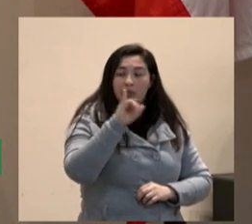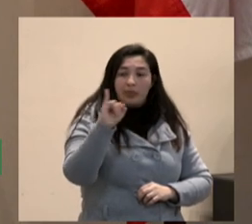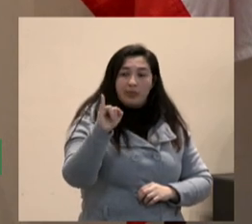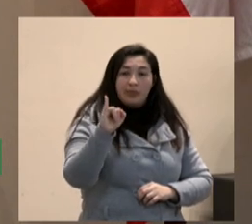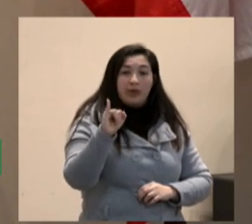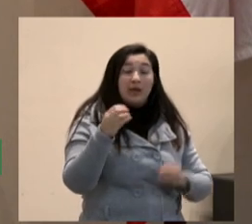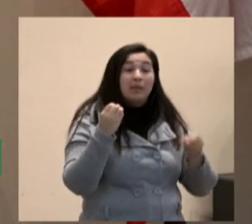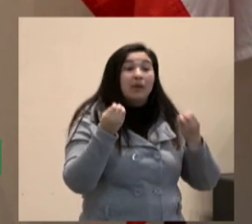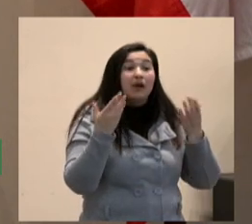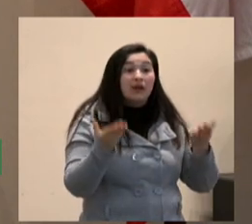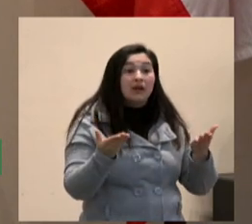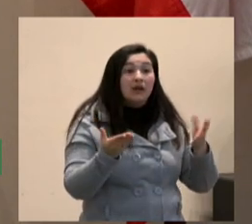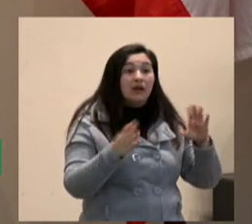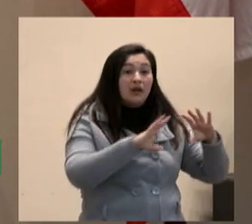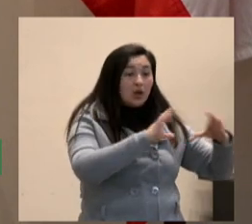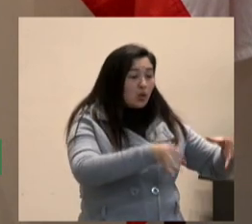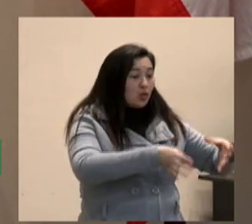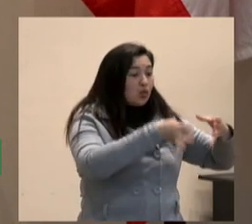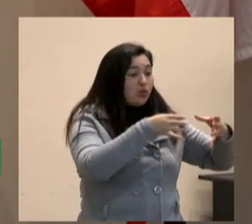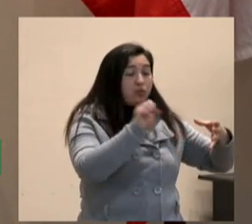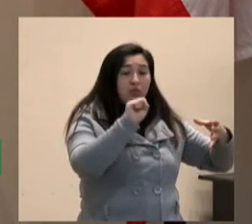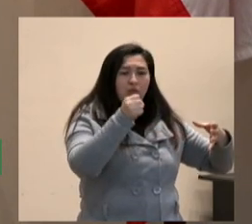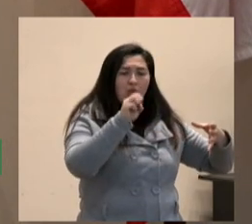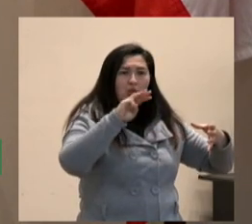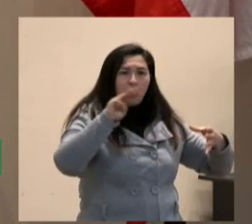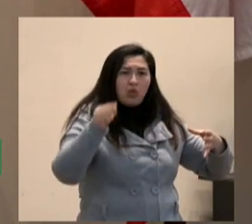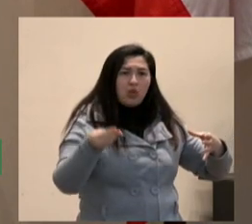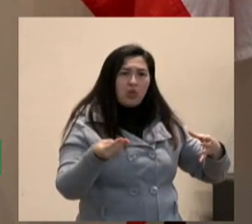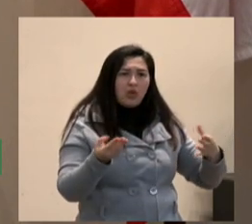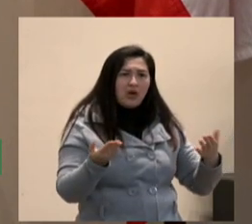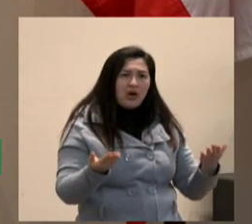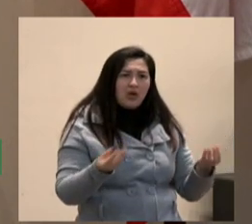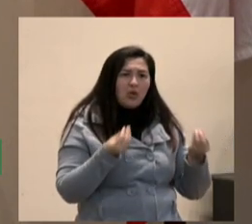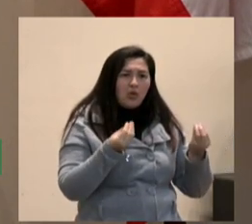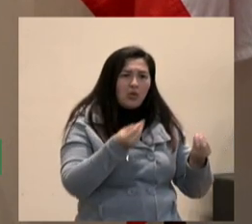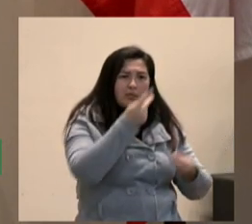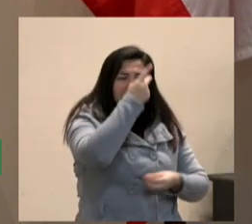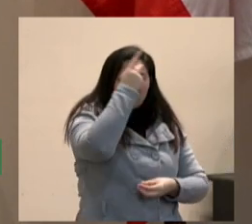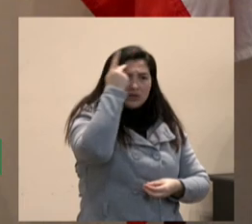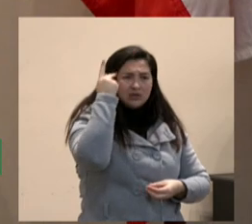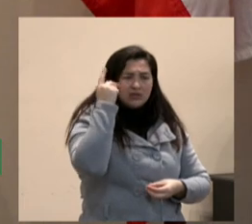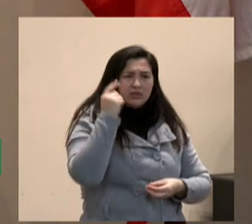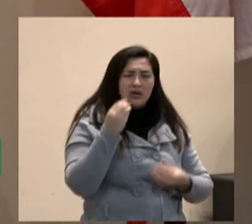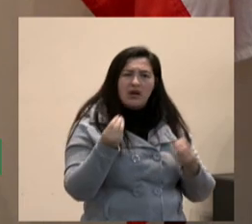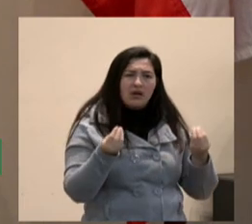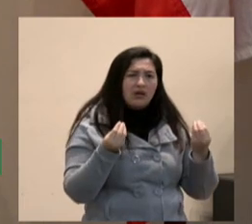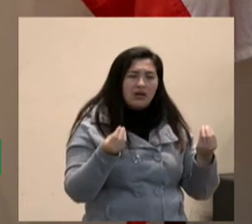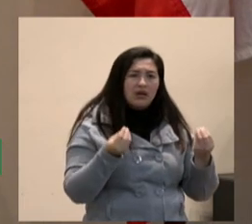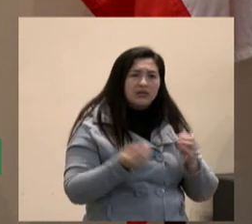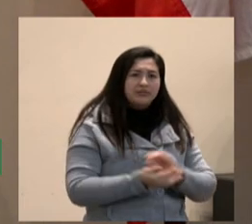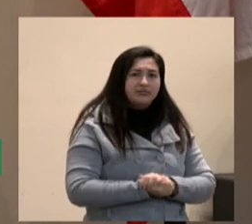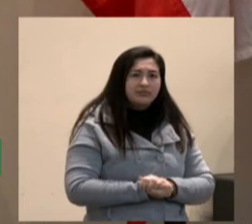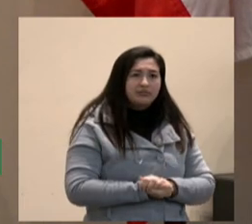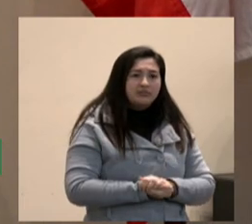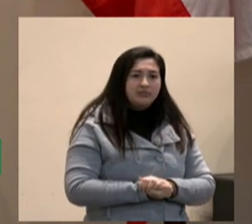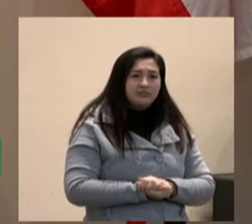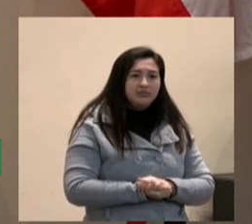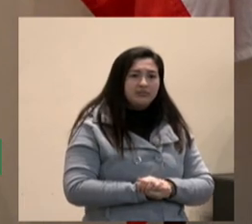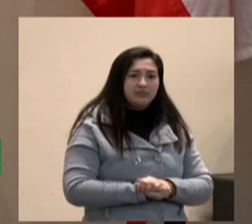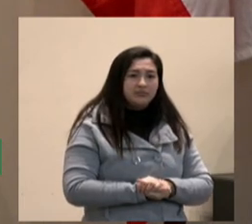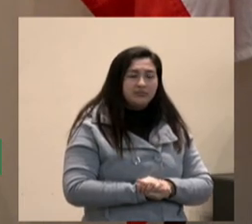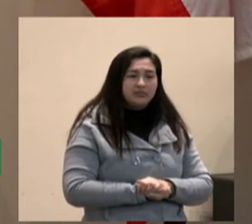para 8 milhões. E nada aconteceu. Ninguém disse nada.